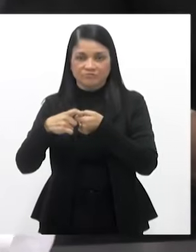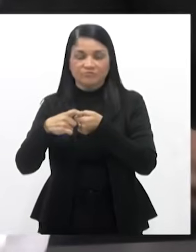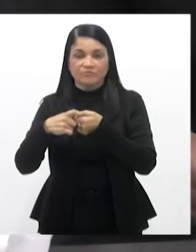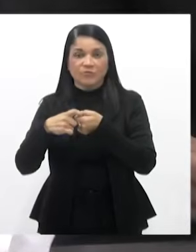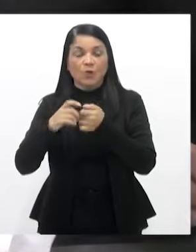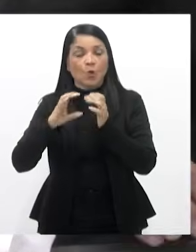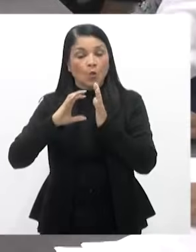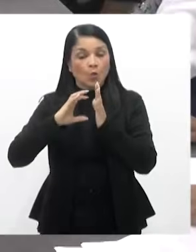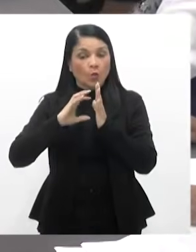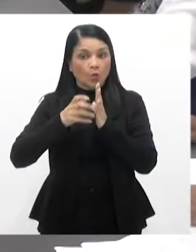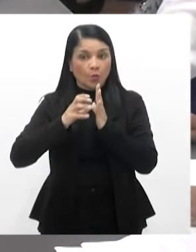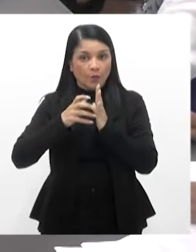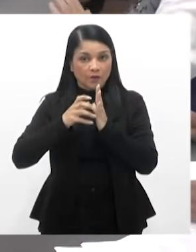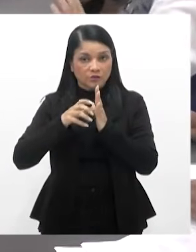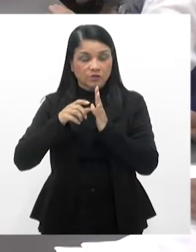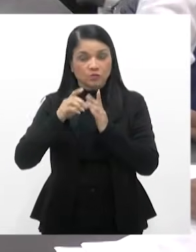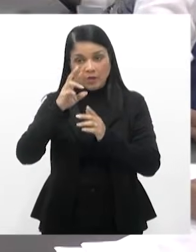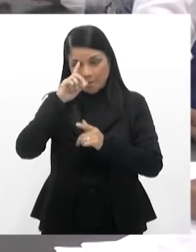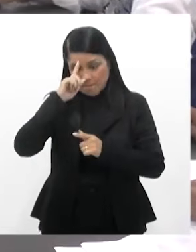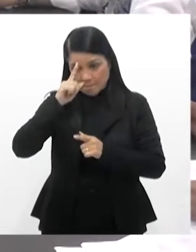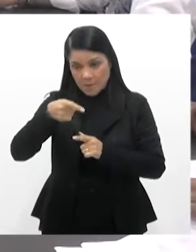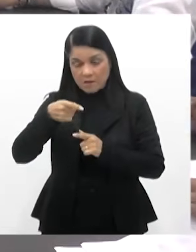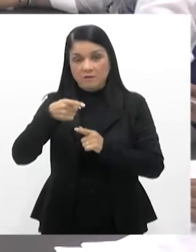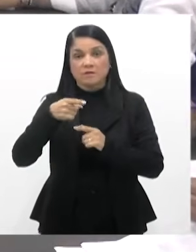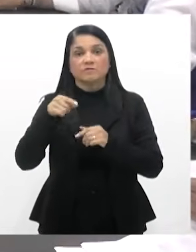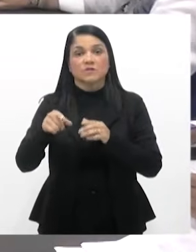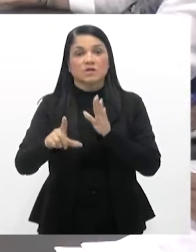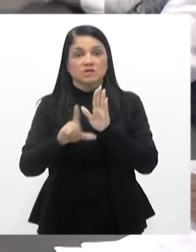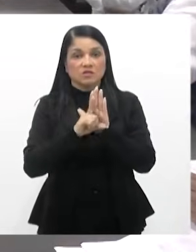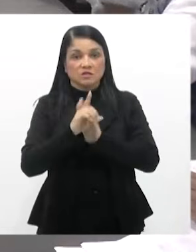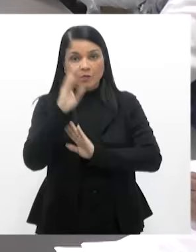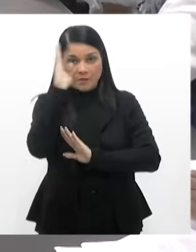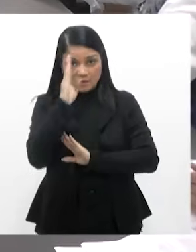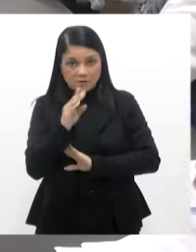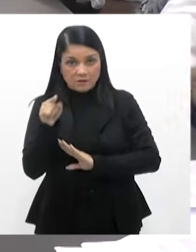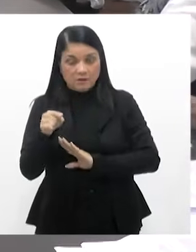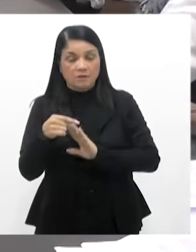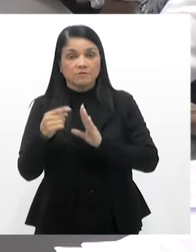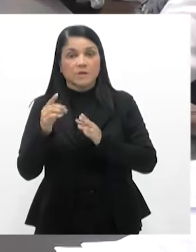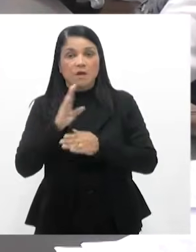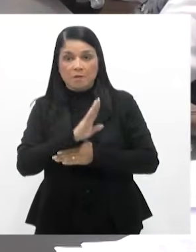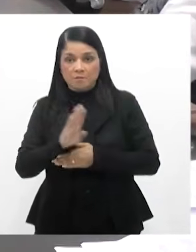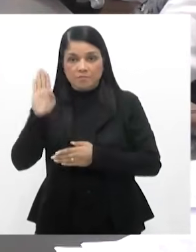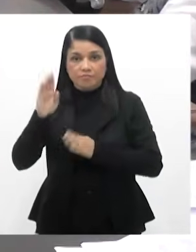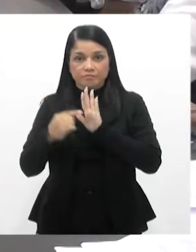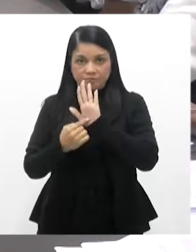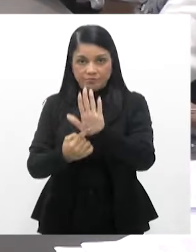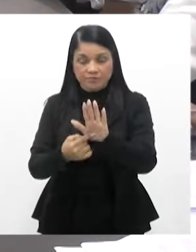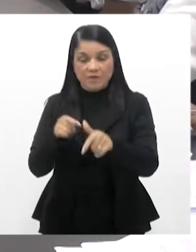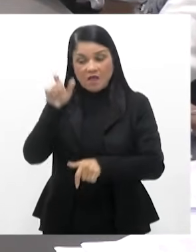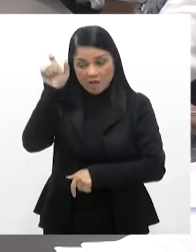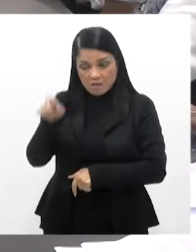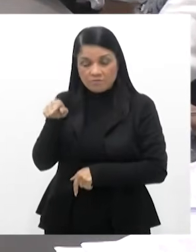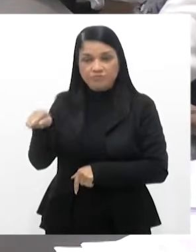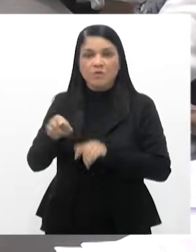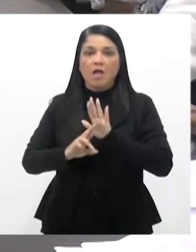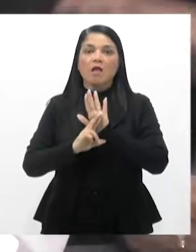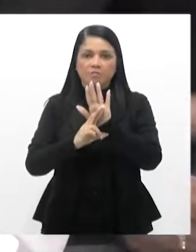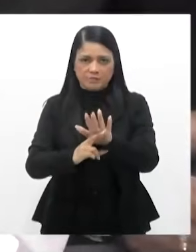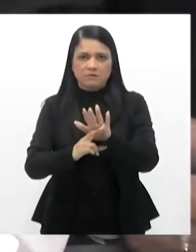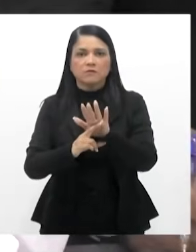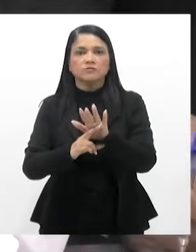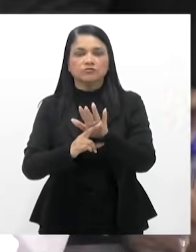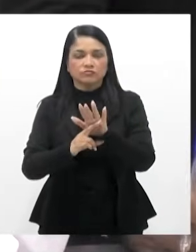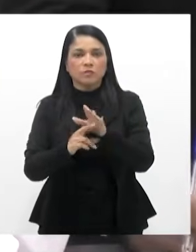partido, que é quem detentor Tá bom. da legislação brasileira de apresentar candidatura, ele diz, olha, aquele indivíduo tal é o meu representante,